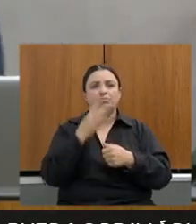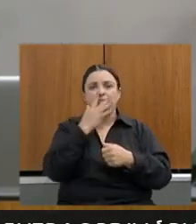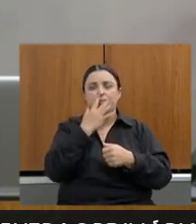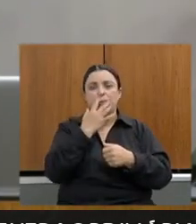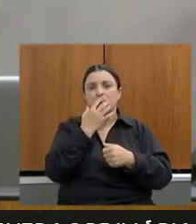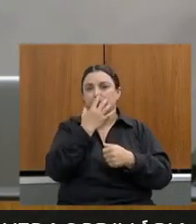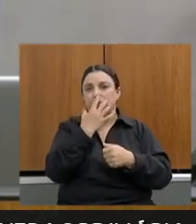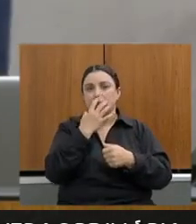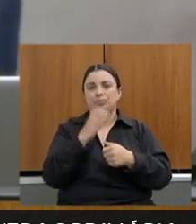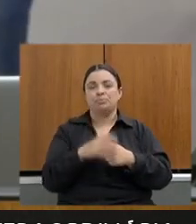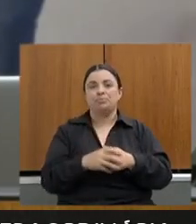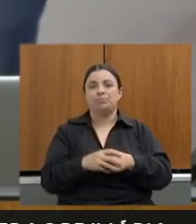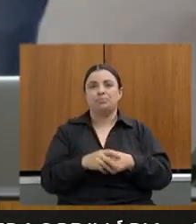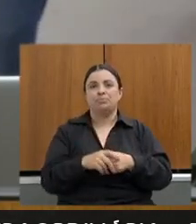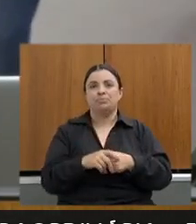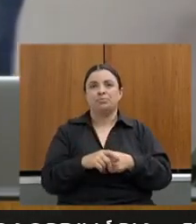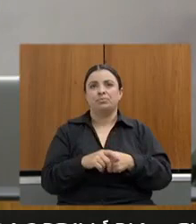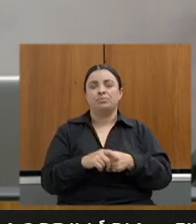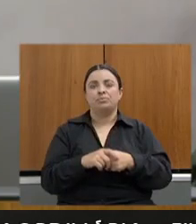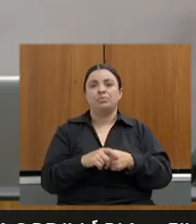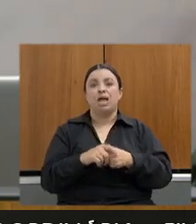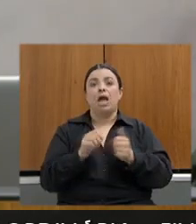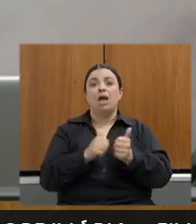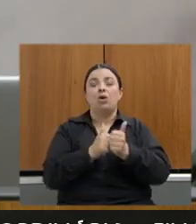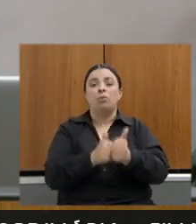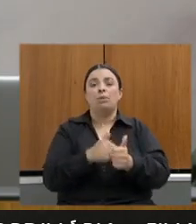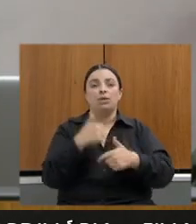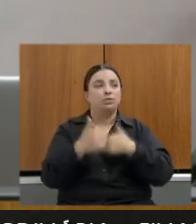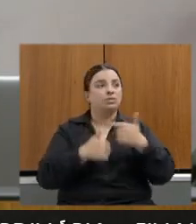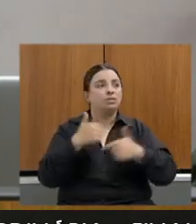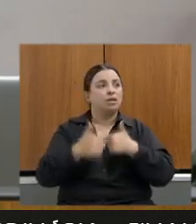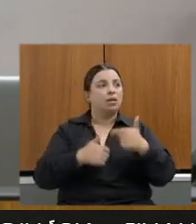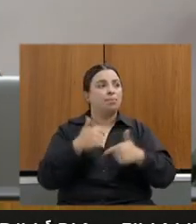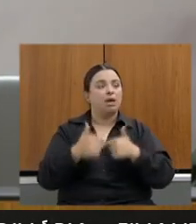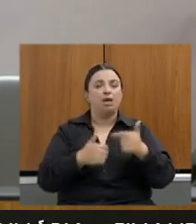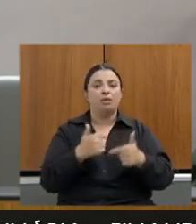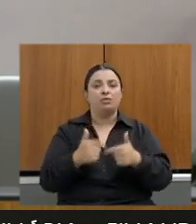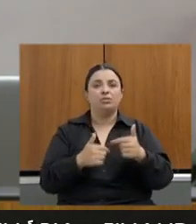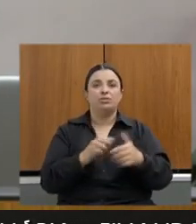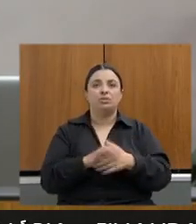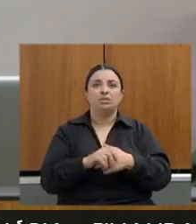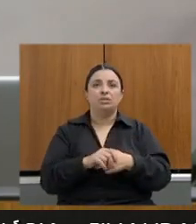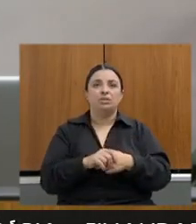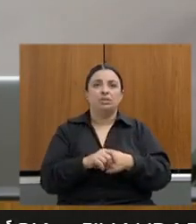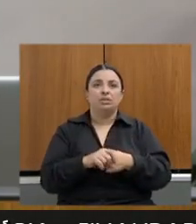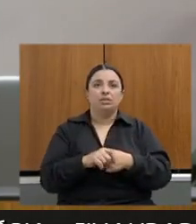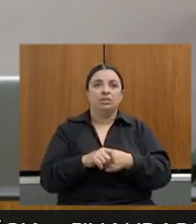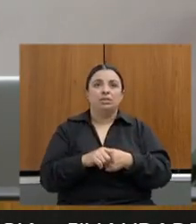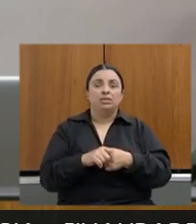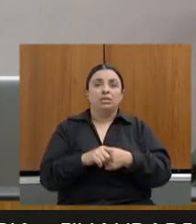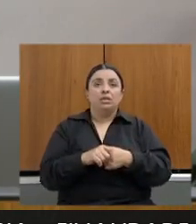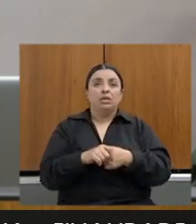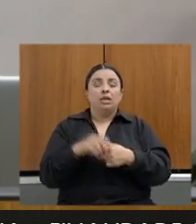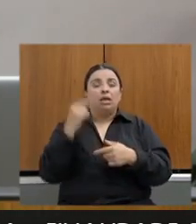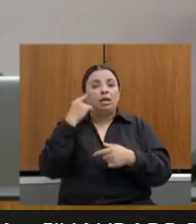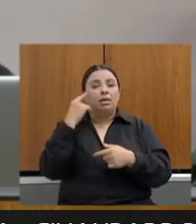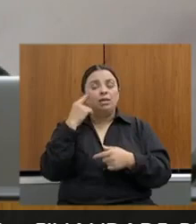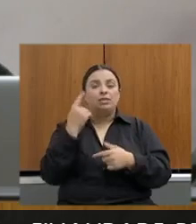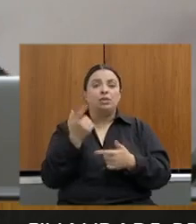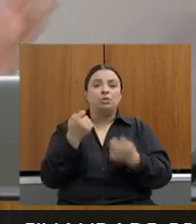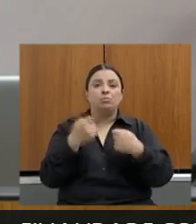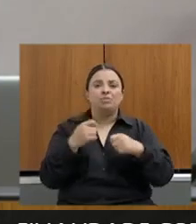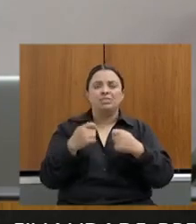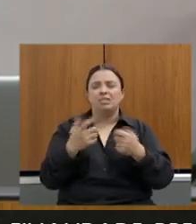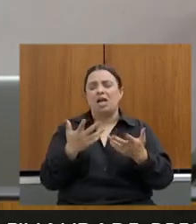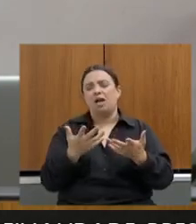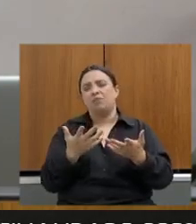presente aqui é acompanha os trabalhos aqui é que achava até desnecessário ele trazer